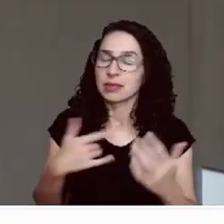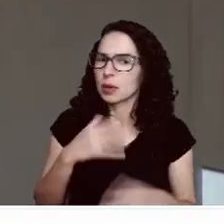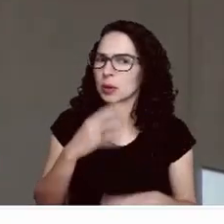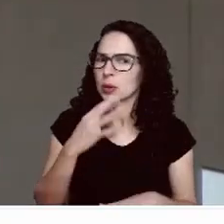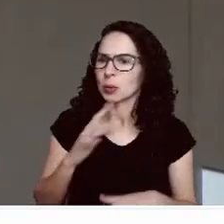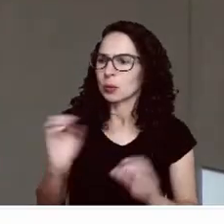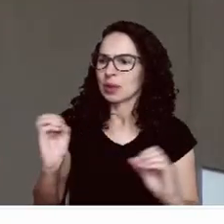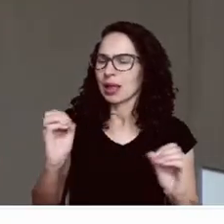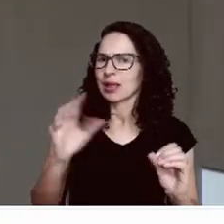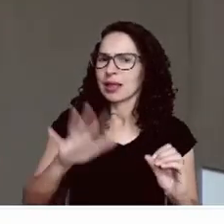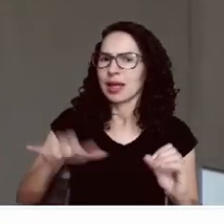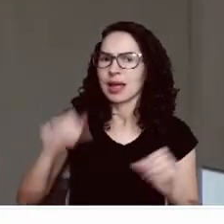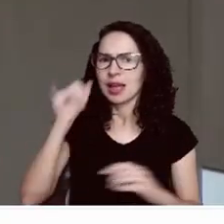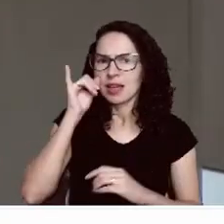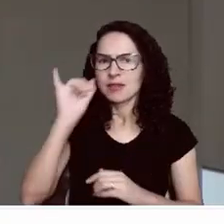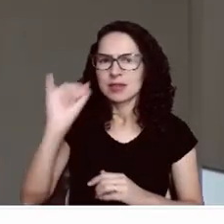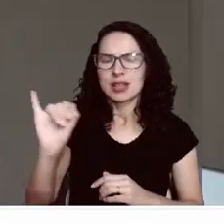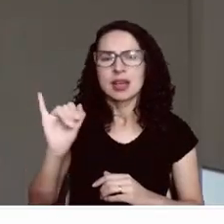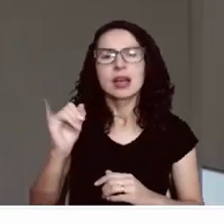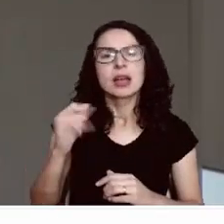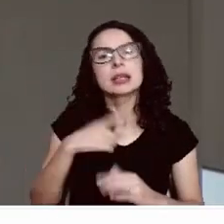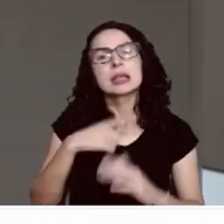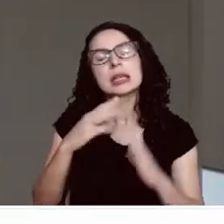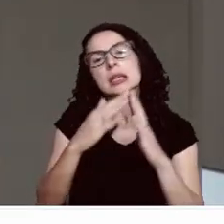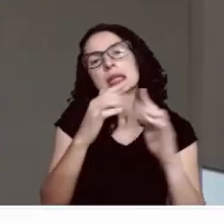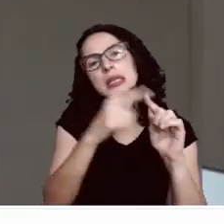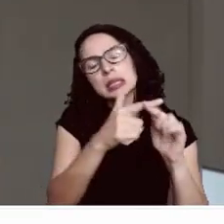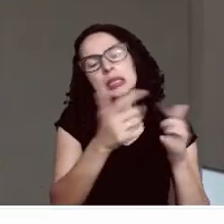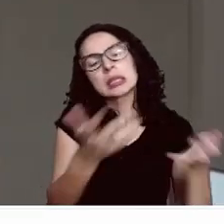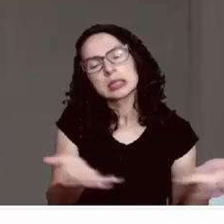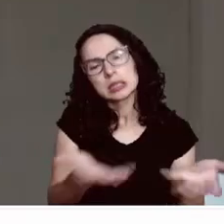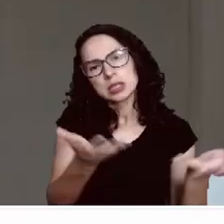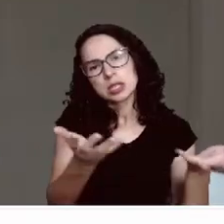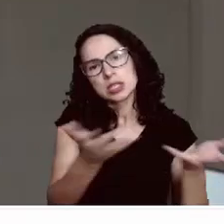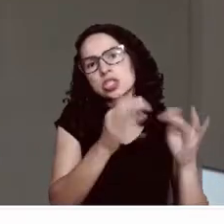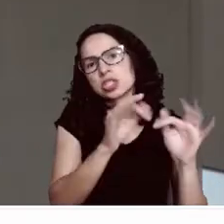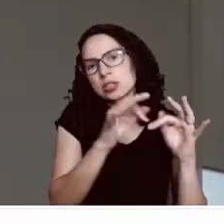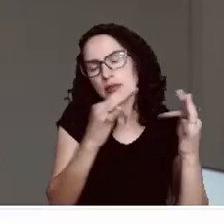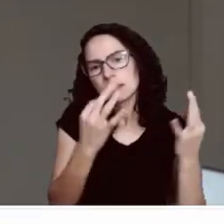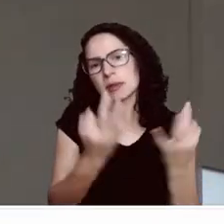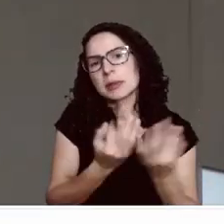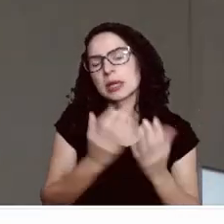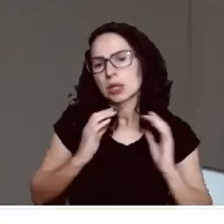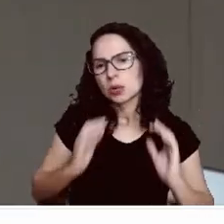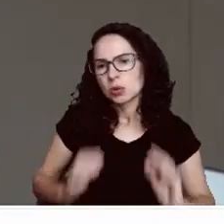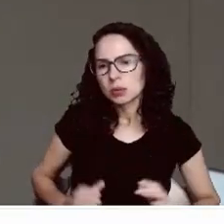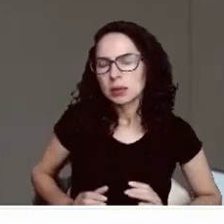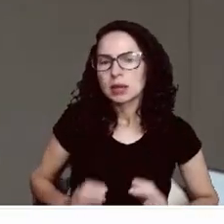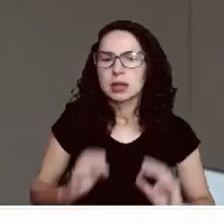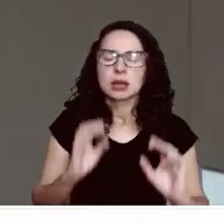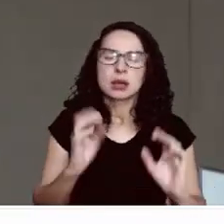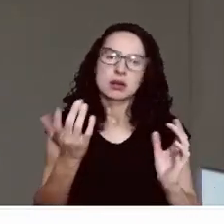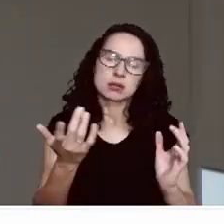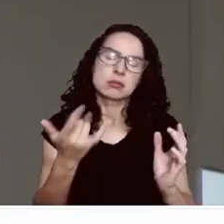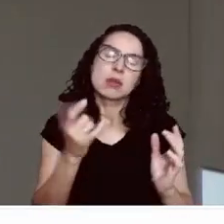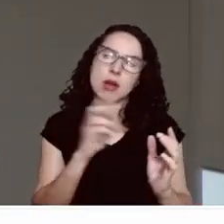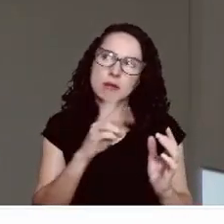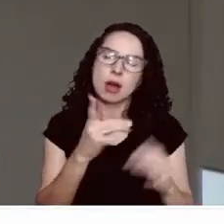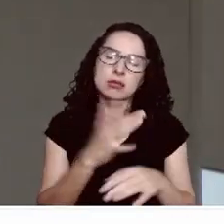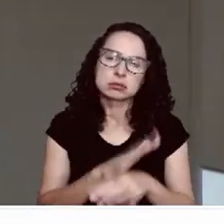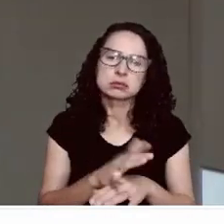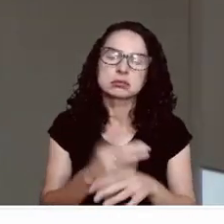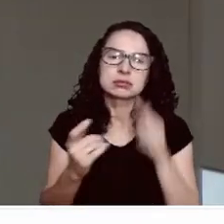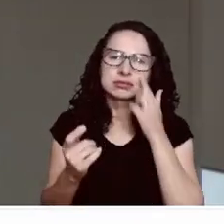primária. Tem as igrejas que trabalham com as famílias, o comportamento, a espiritualidade, e isso vai, né? Eu fundei